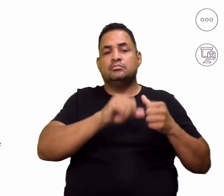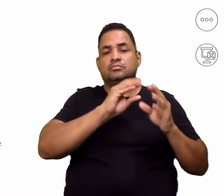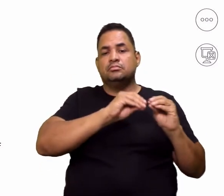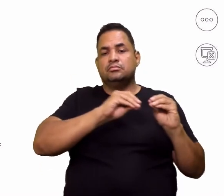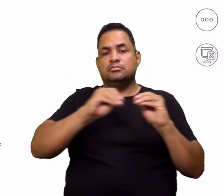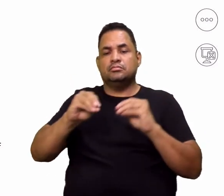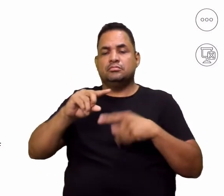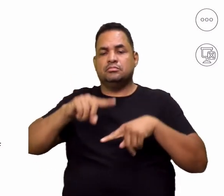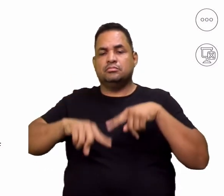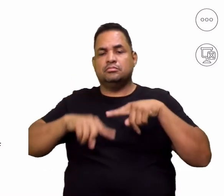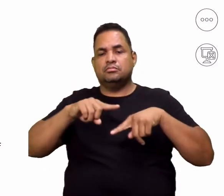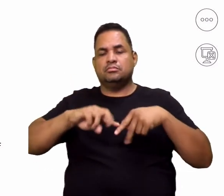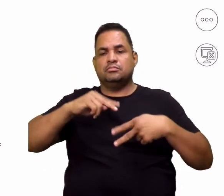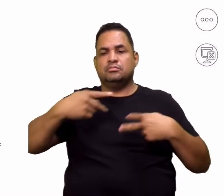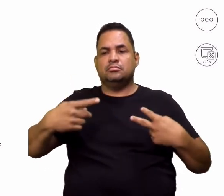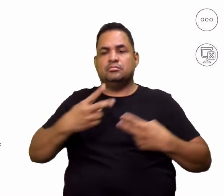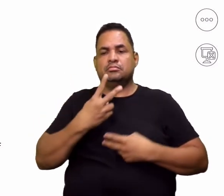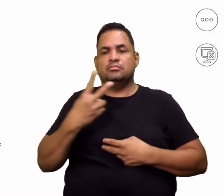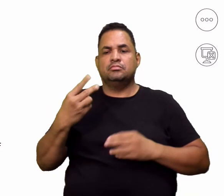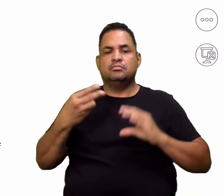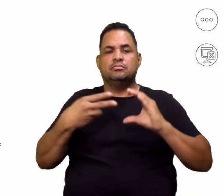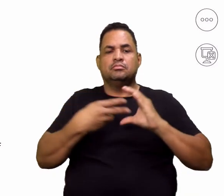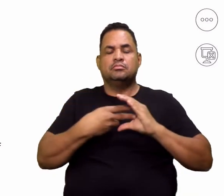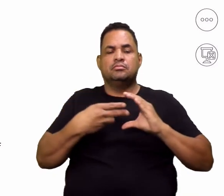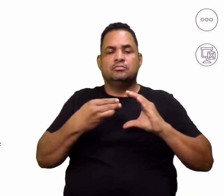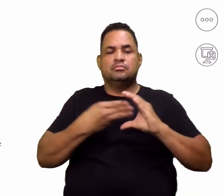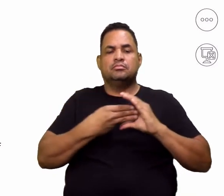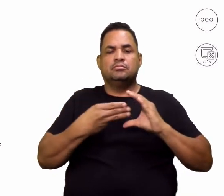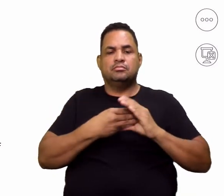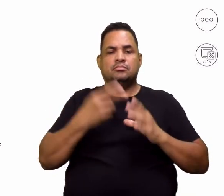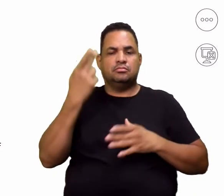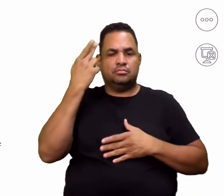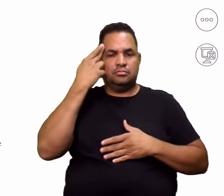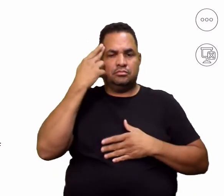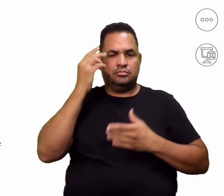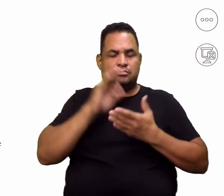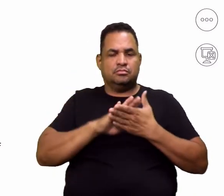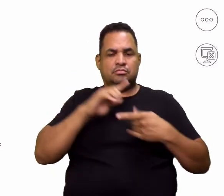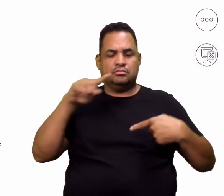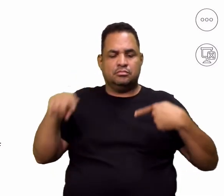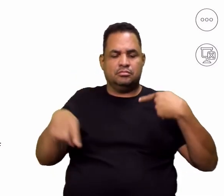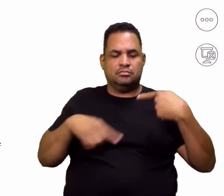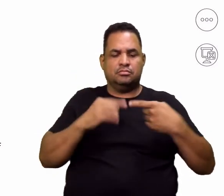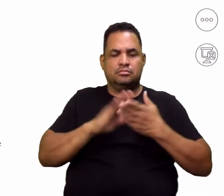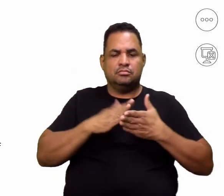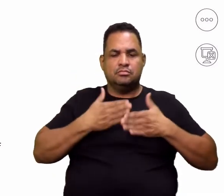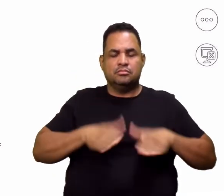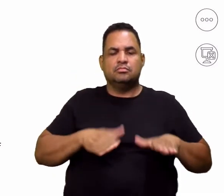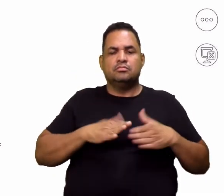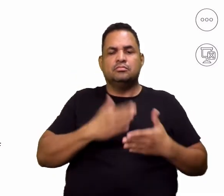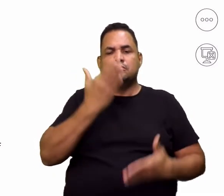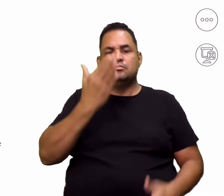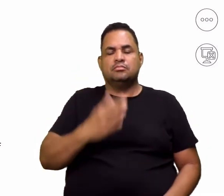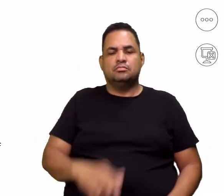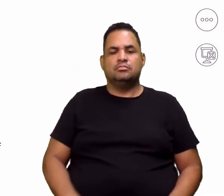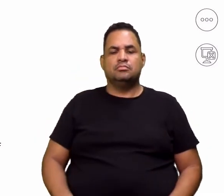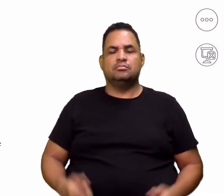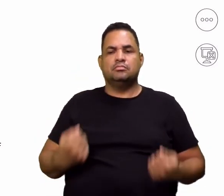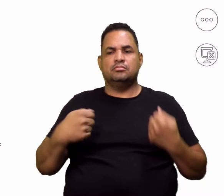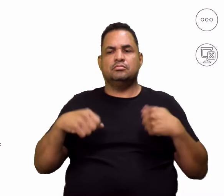do material genético entre 2 células, normalmente com o objetivo da reprodução. Então, aqui pode